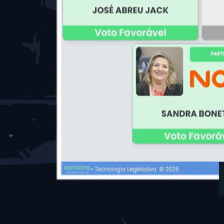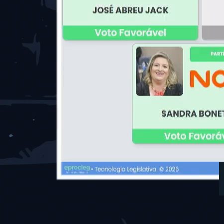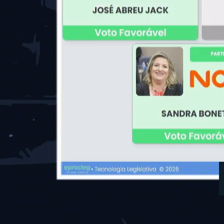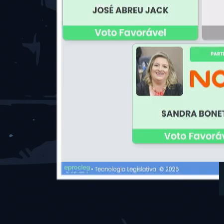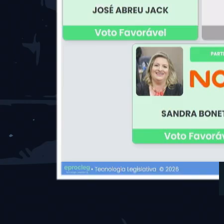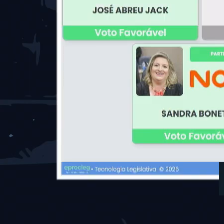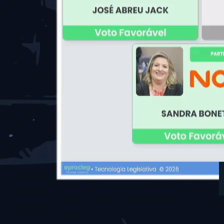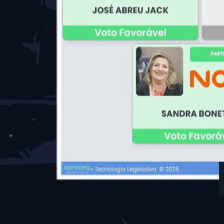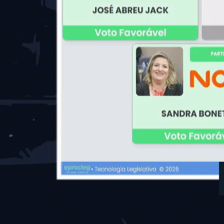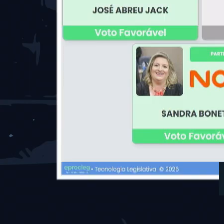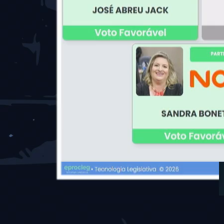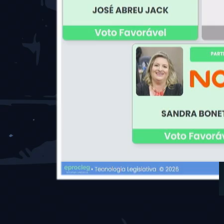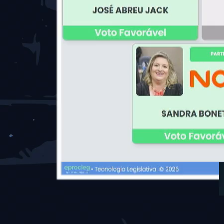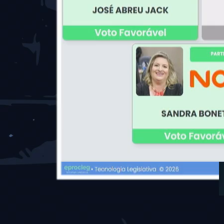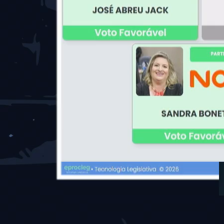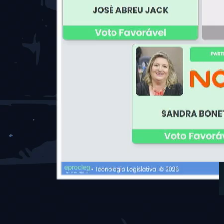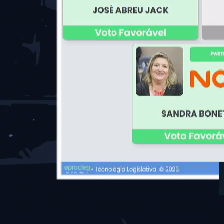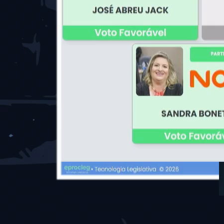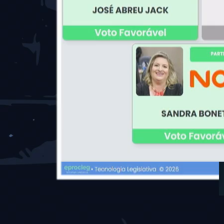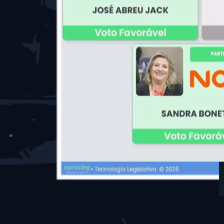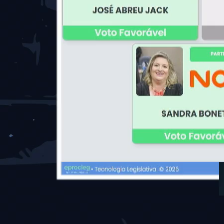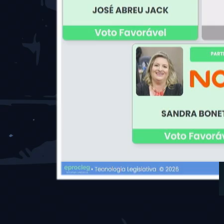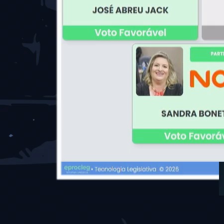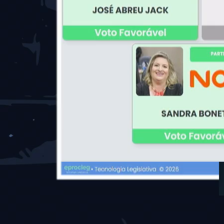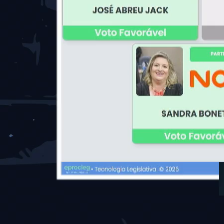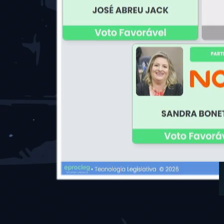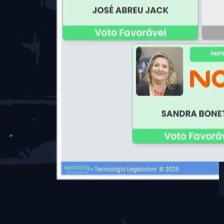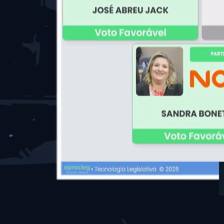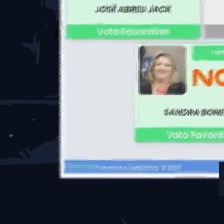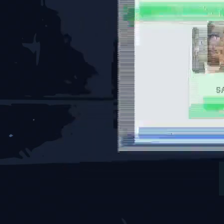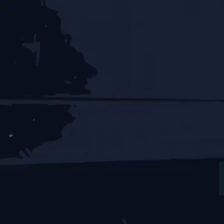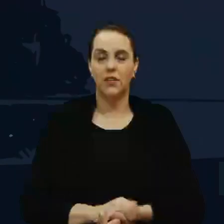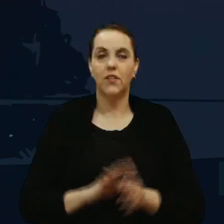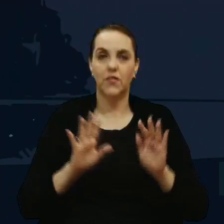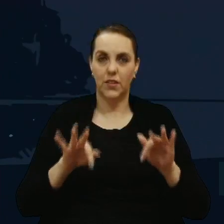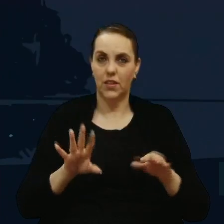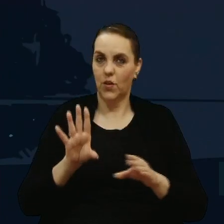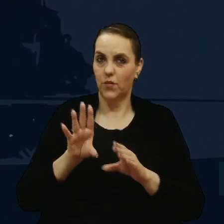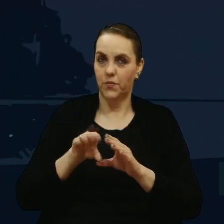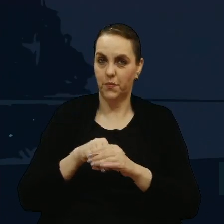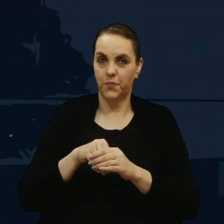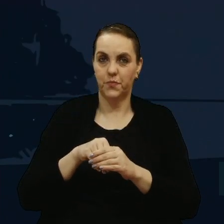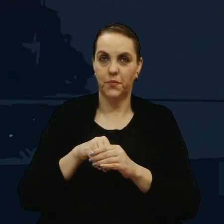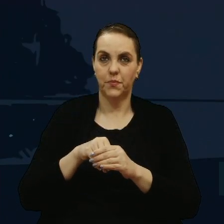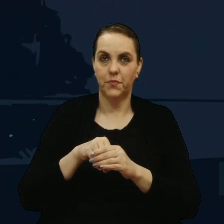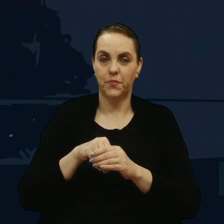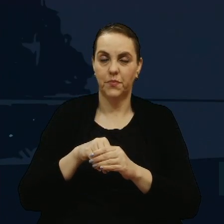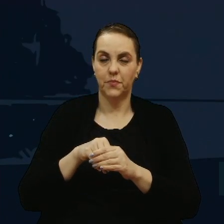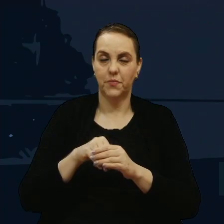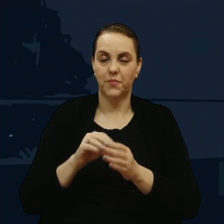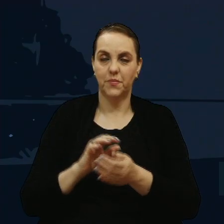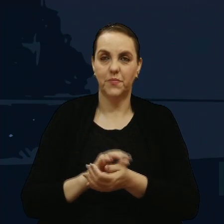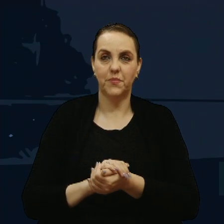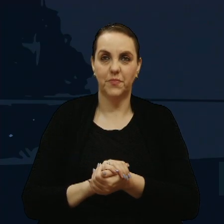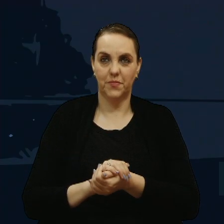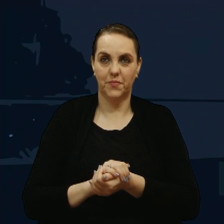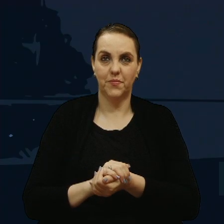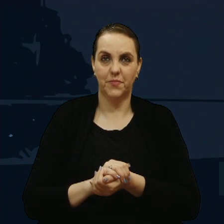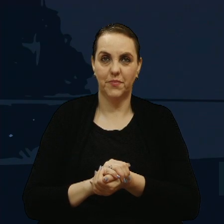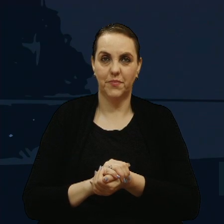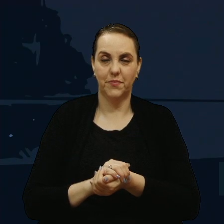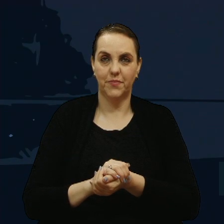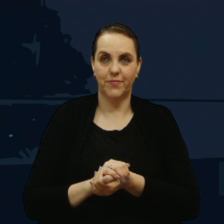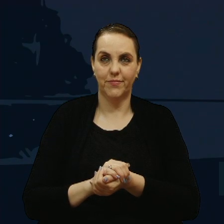pedidos de inversões de pautas. Está encerrado o registro de votos, está encerrada a